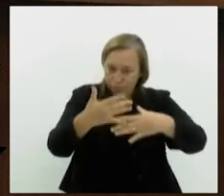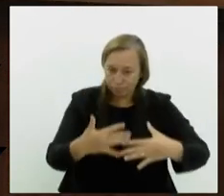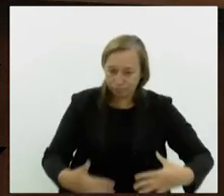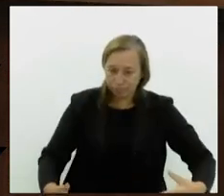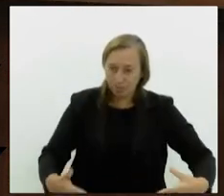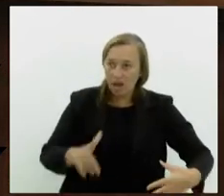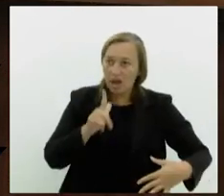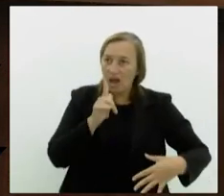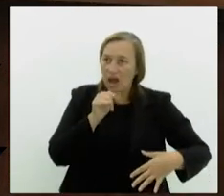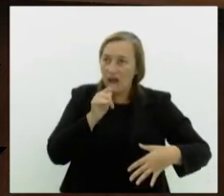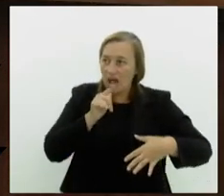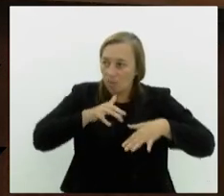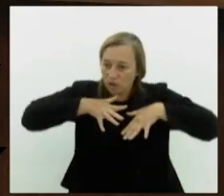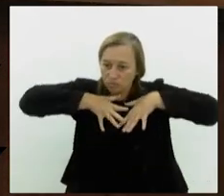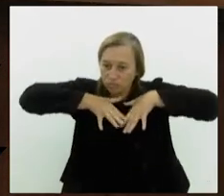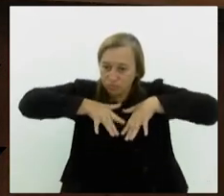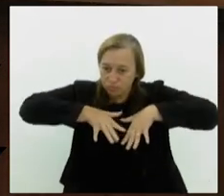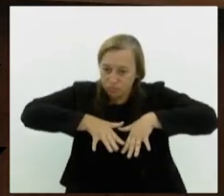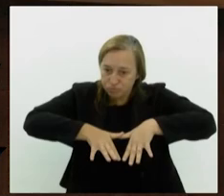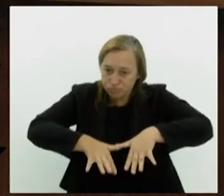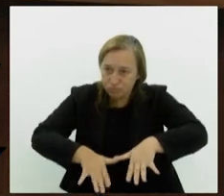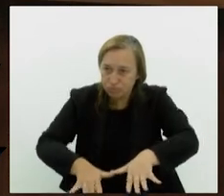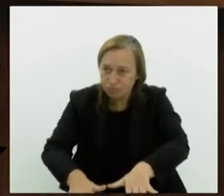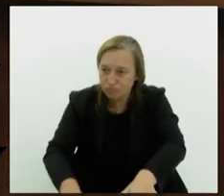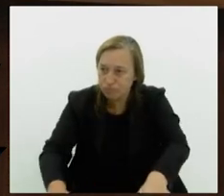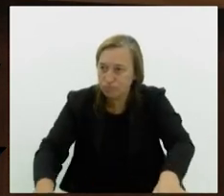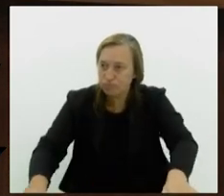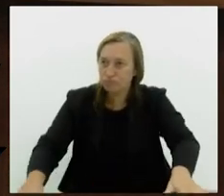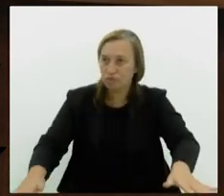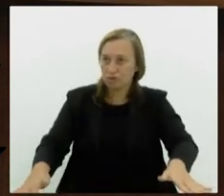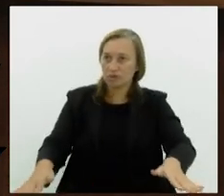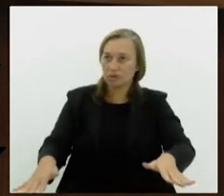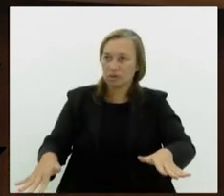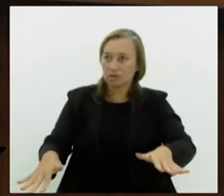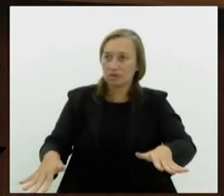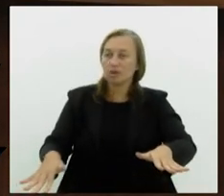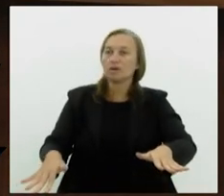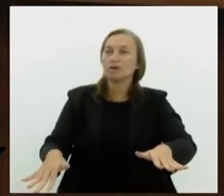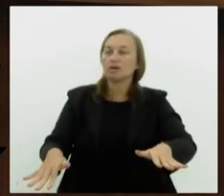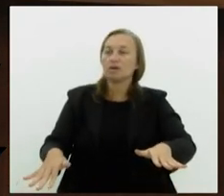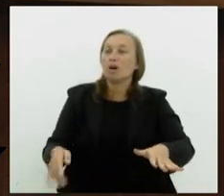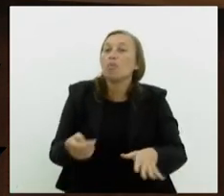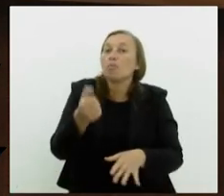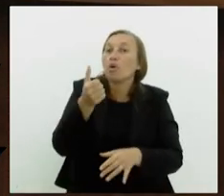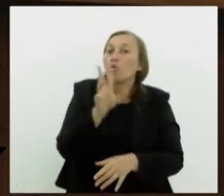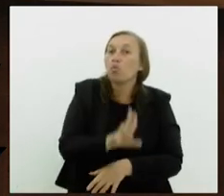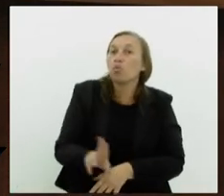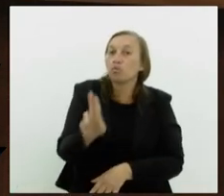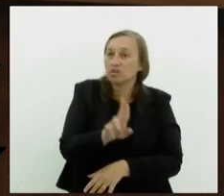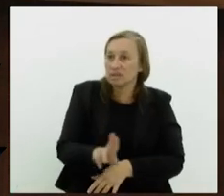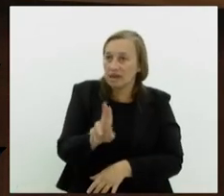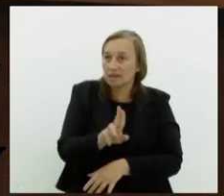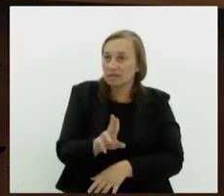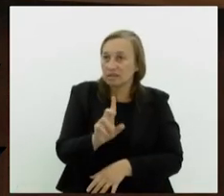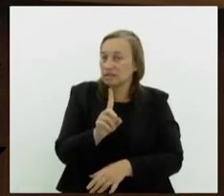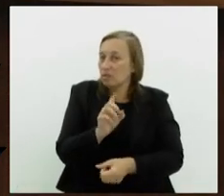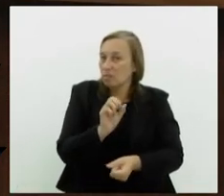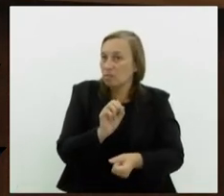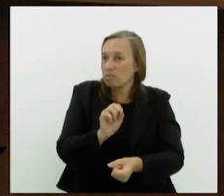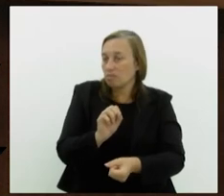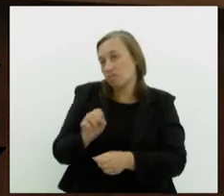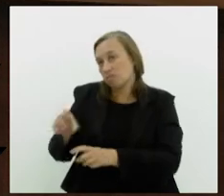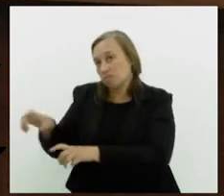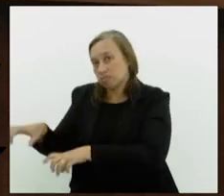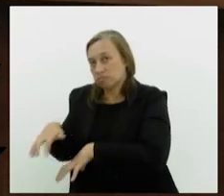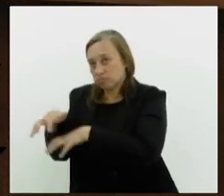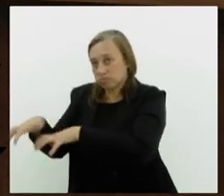e veio lavando toda aquela área, que é uma área erma, uma área distante, pouco utilizada, senão para a agricultura.